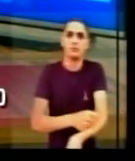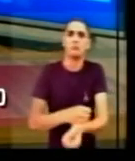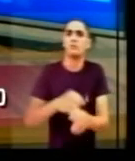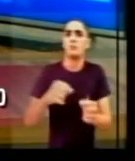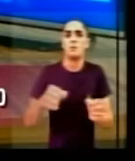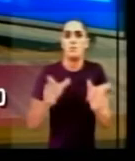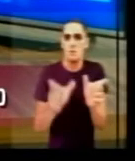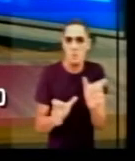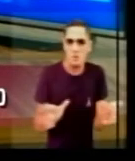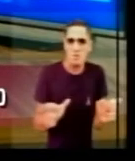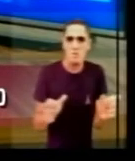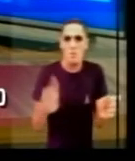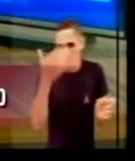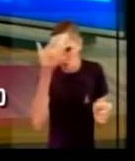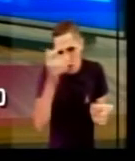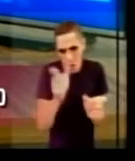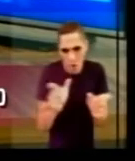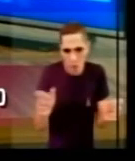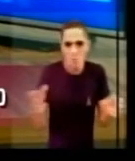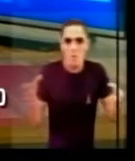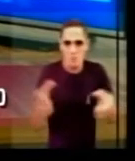passou aqui da semana